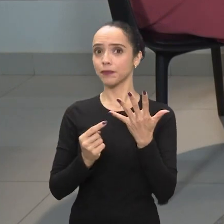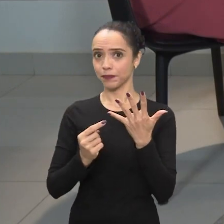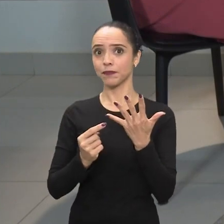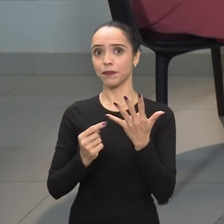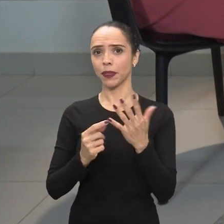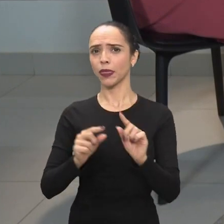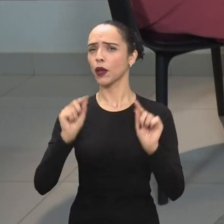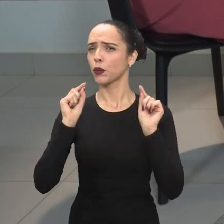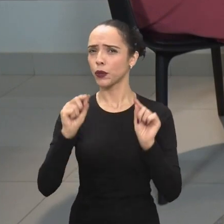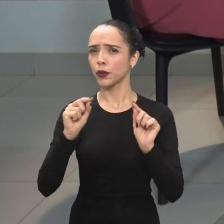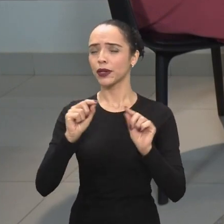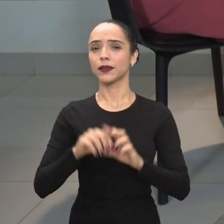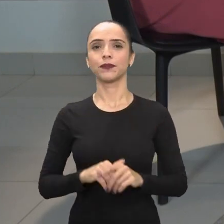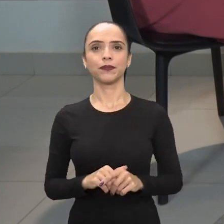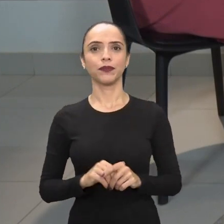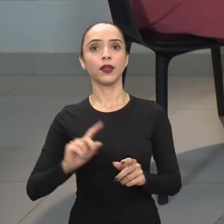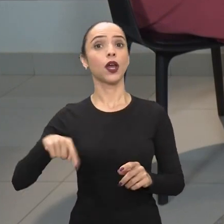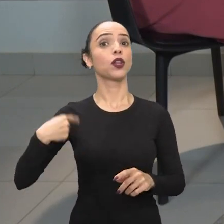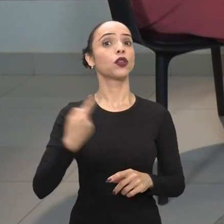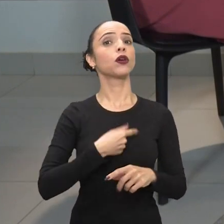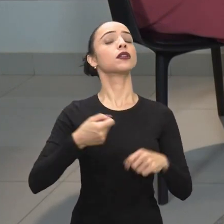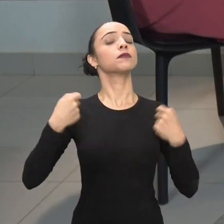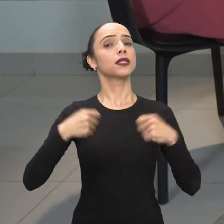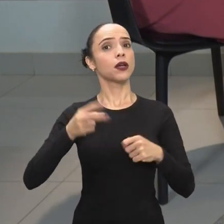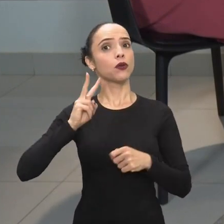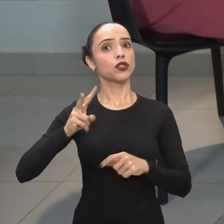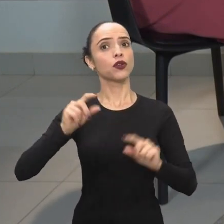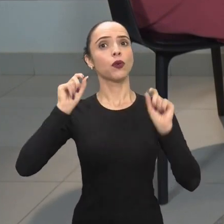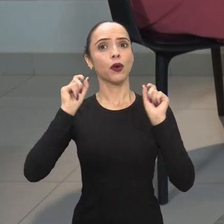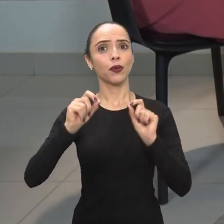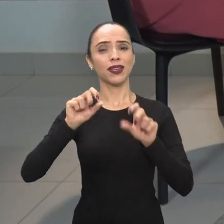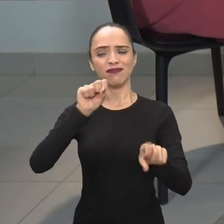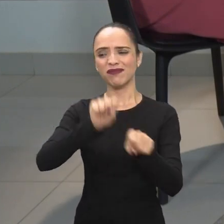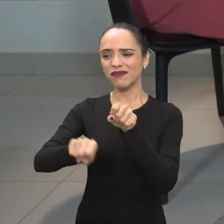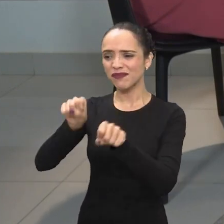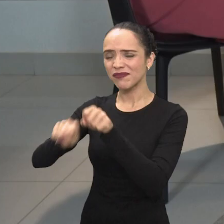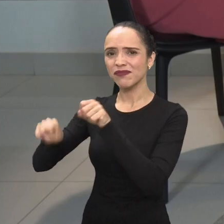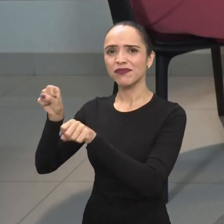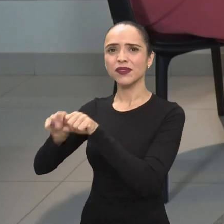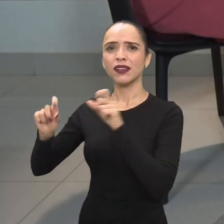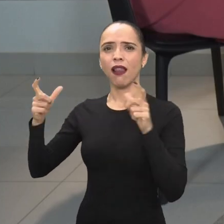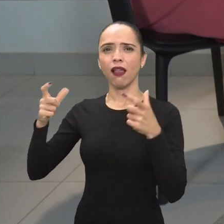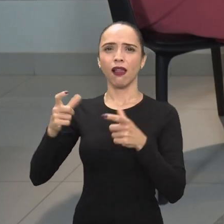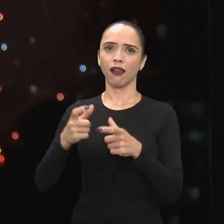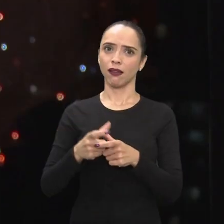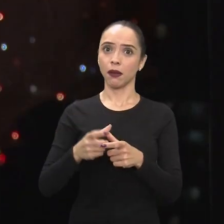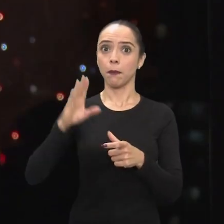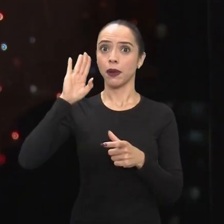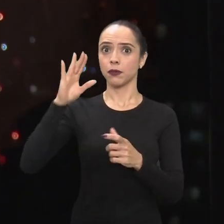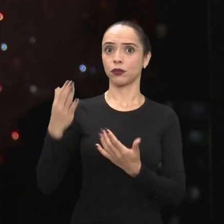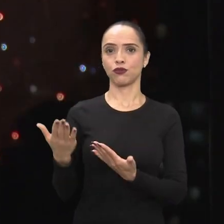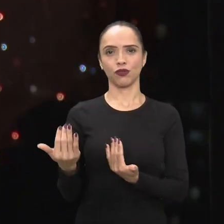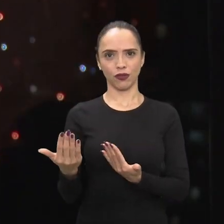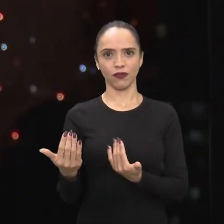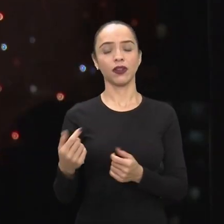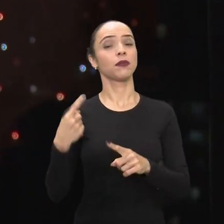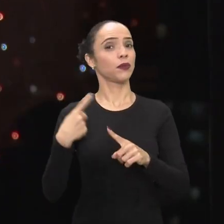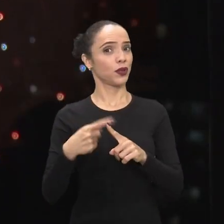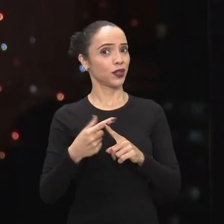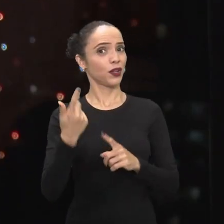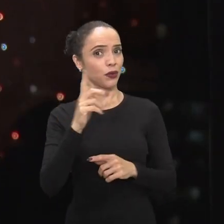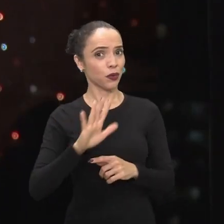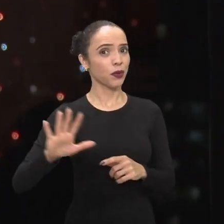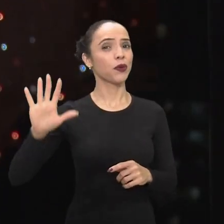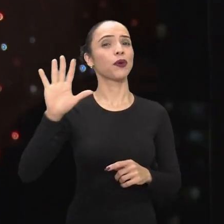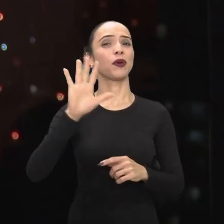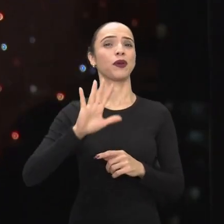que a gente tem que continuar reduzindo os homicídios principalmente homicídios de jovens né Goiás tem reduzido